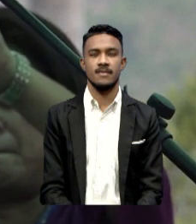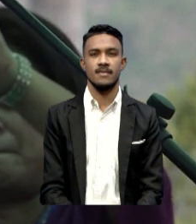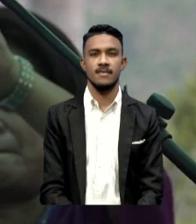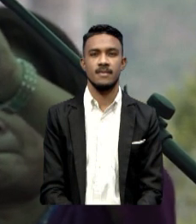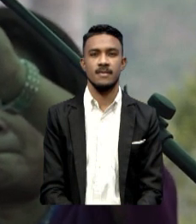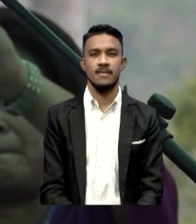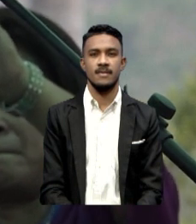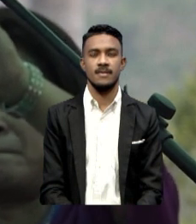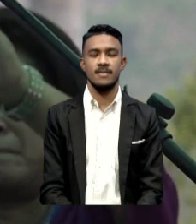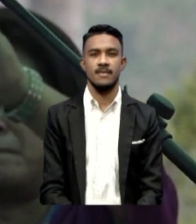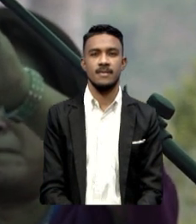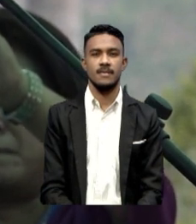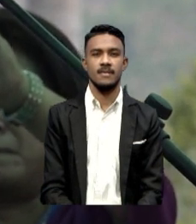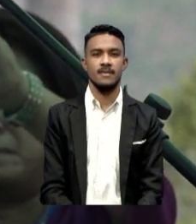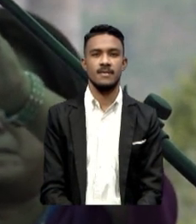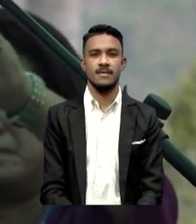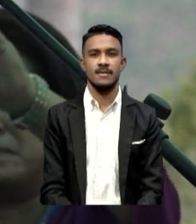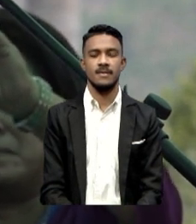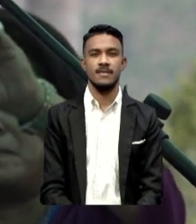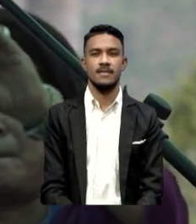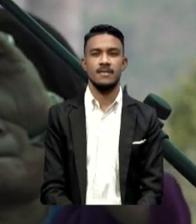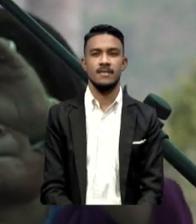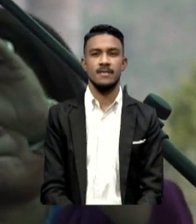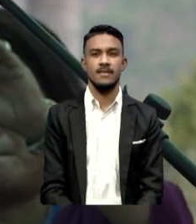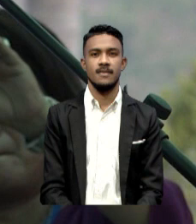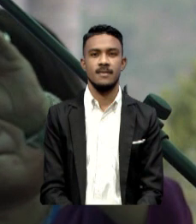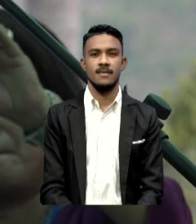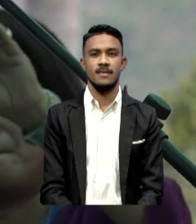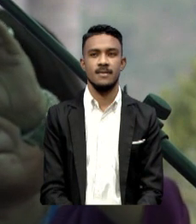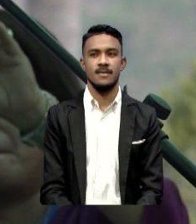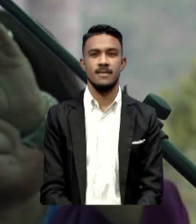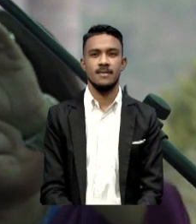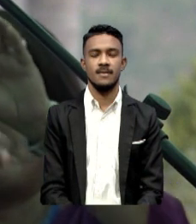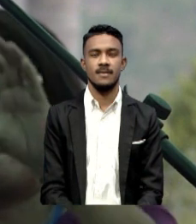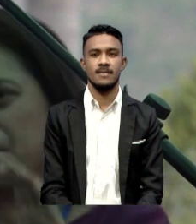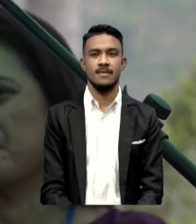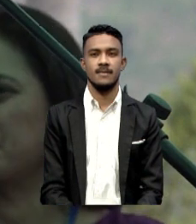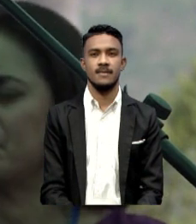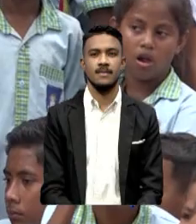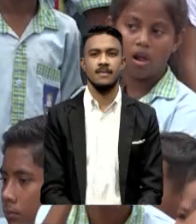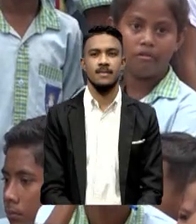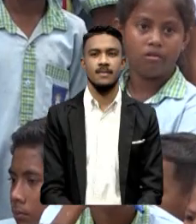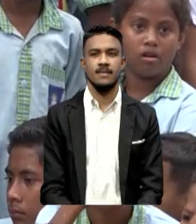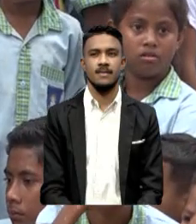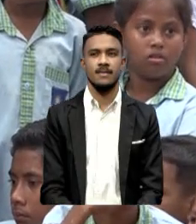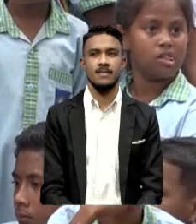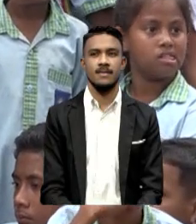livro possa motivar as crianças de hoje, a nova geração,